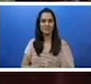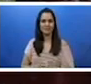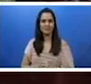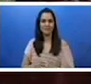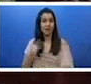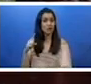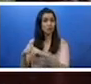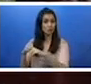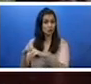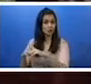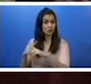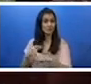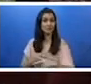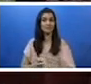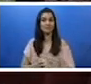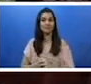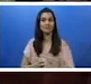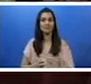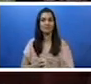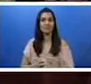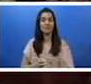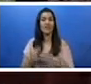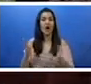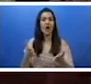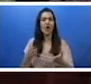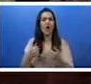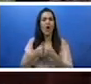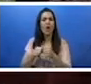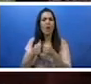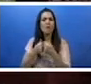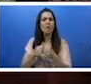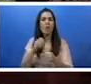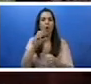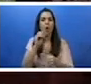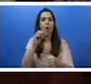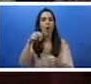No ar também. E agora o de baixo?